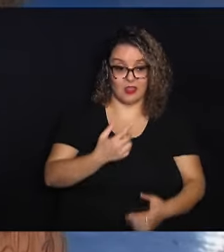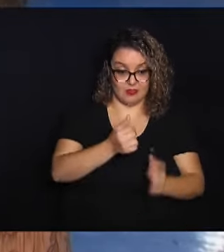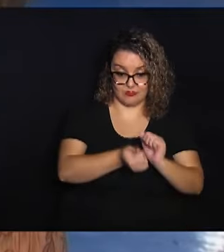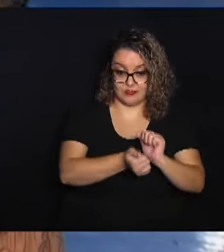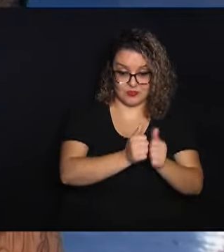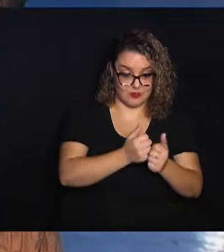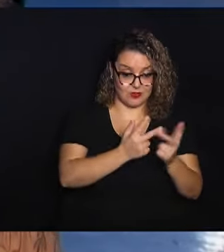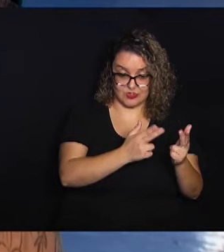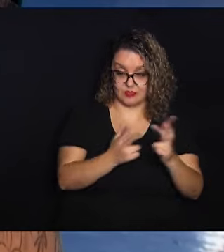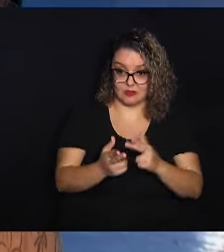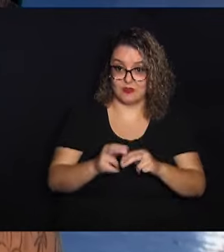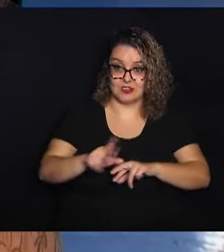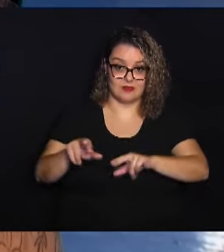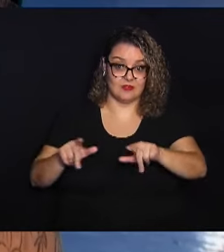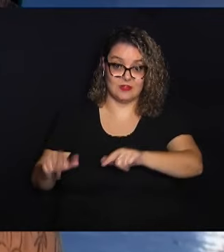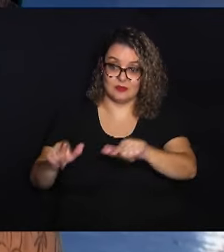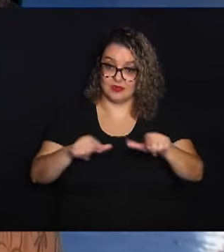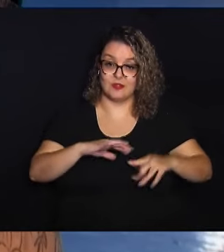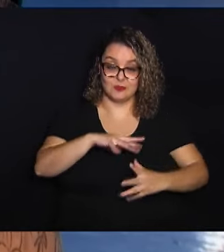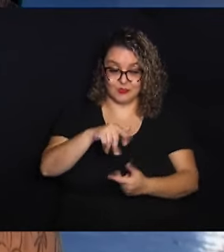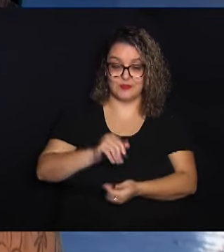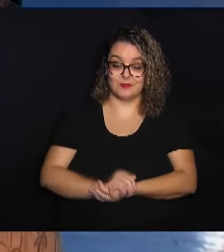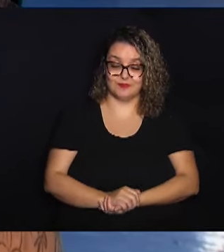diversos lugares do mundo